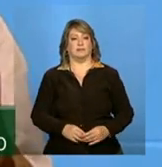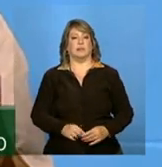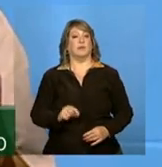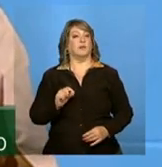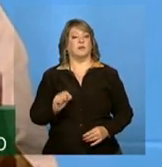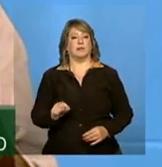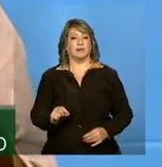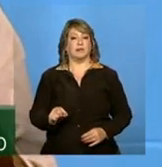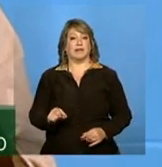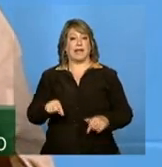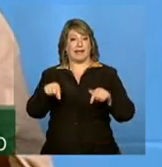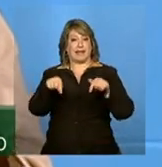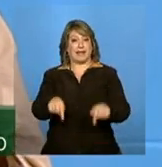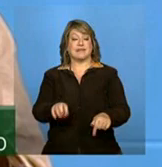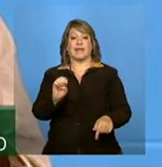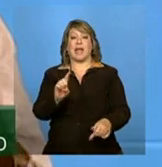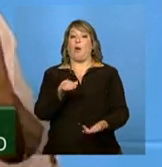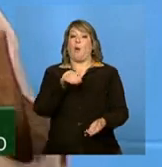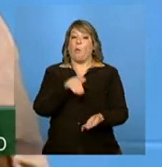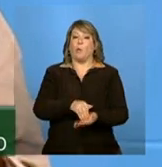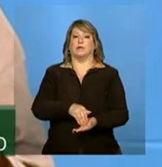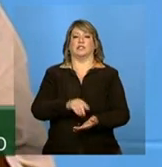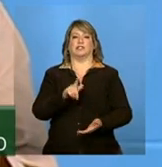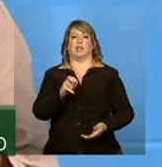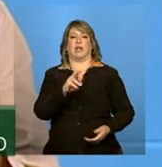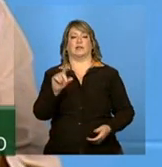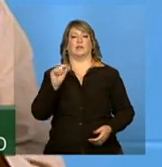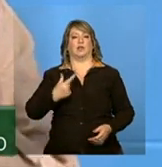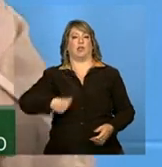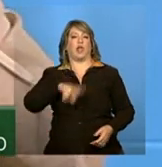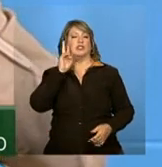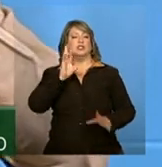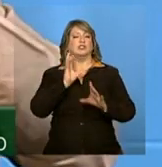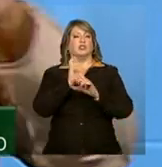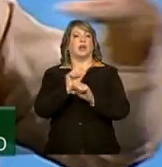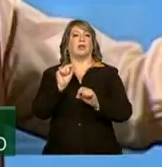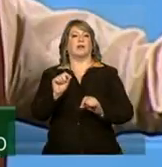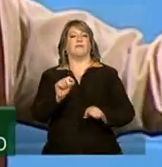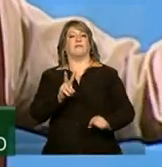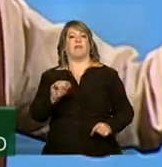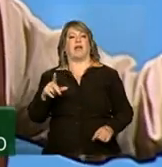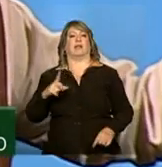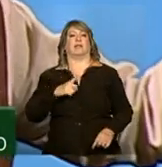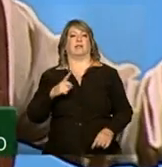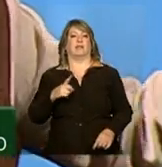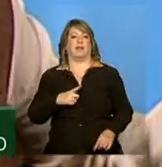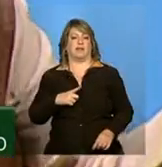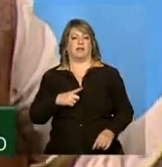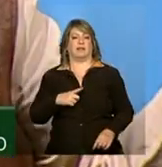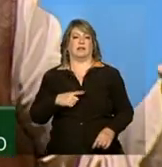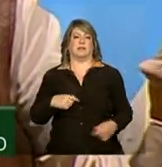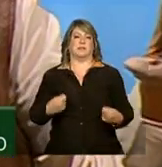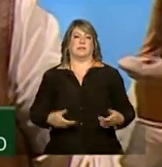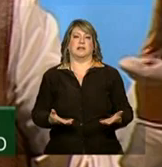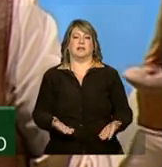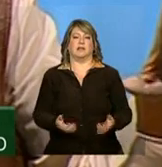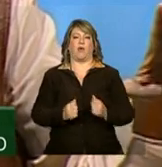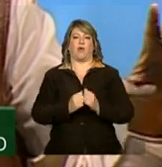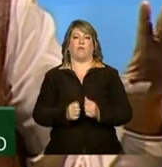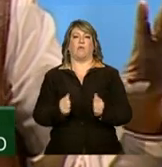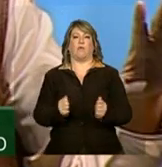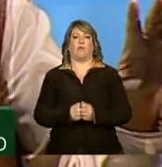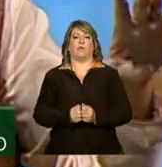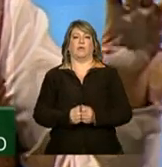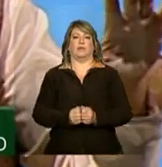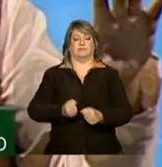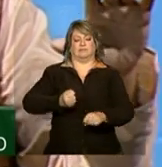que essa é a última geração na nossa história que irá ter que conviver com a mazela